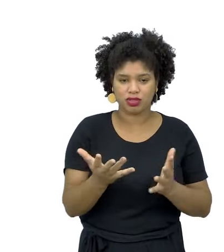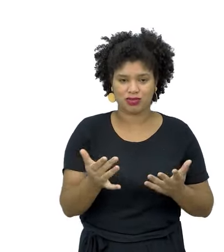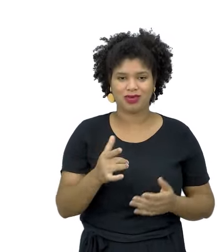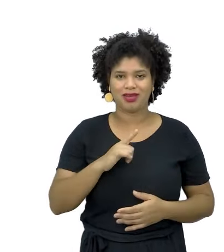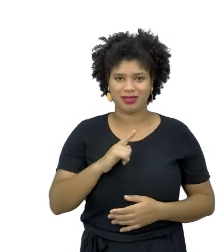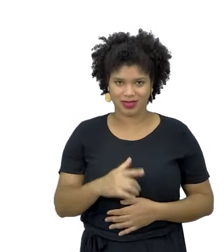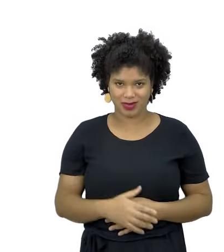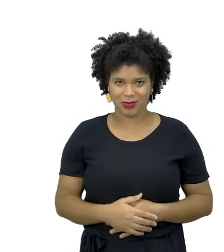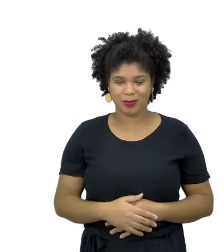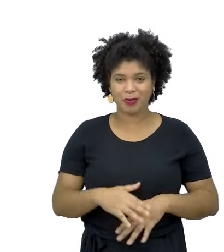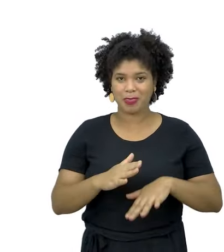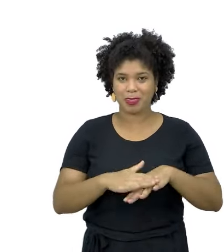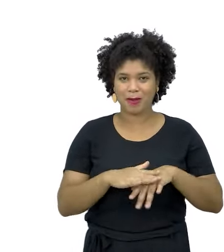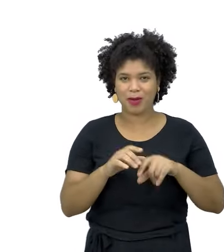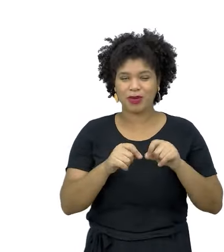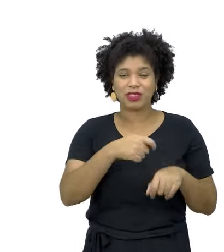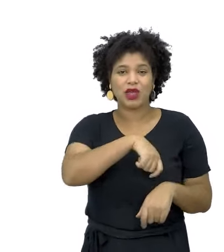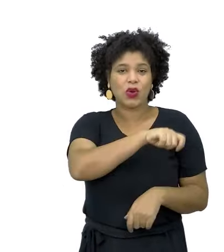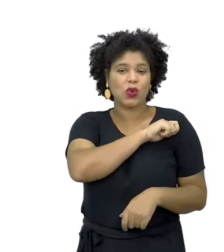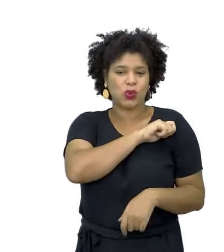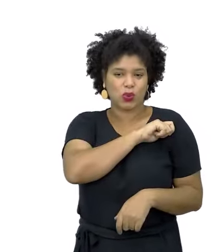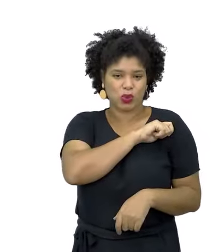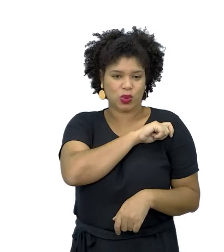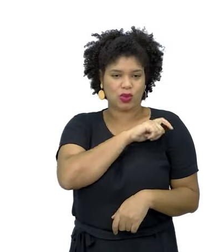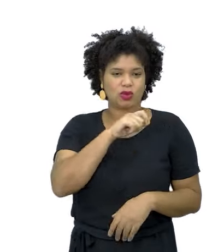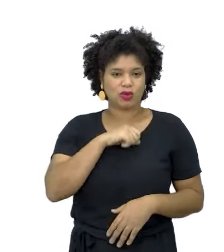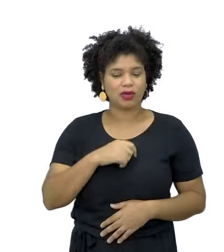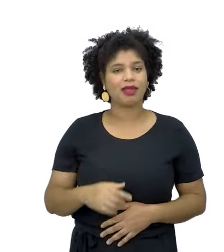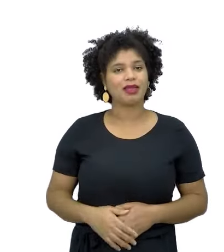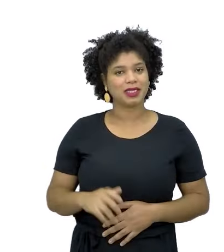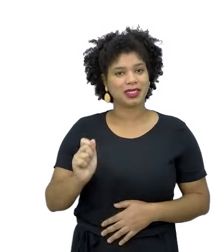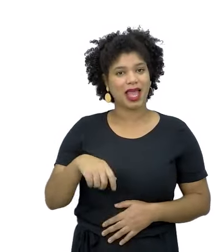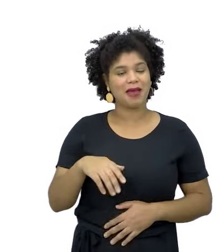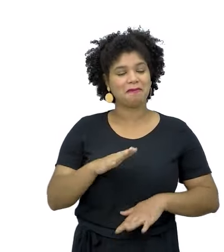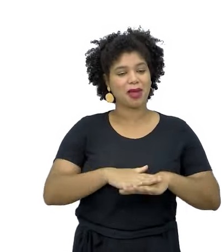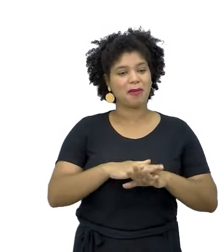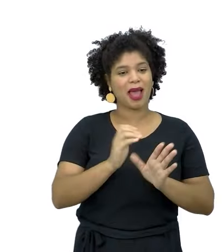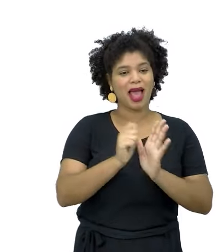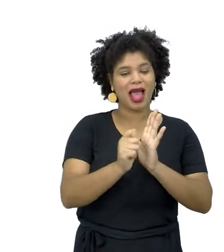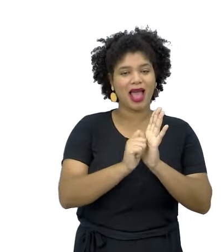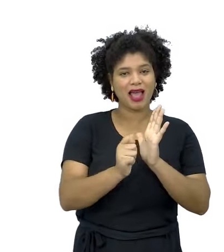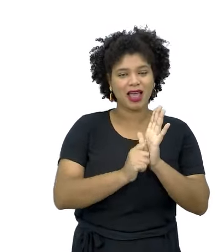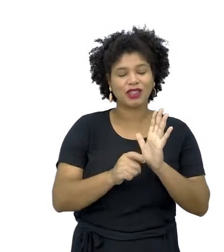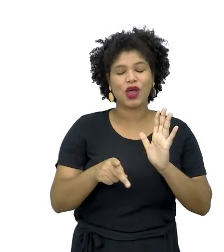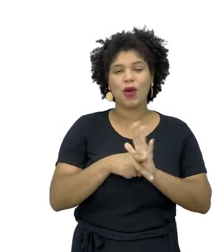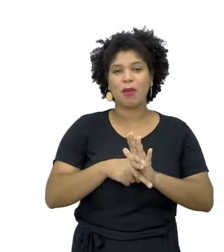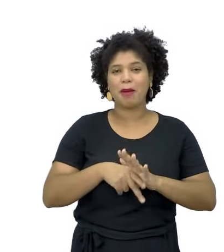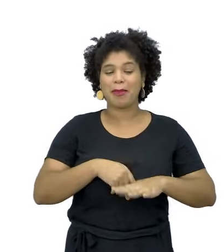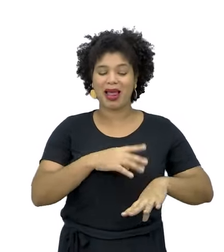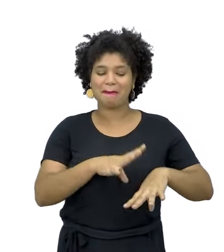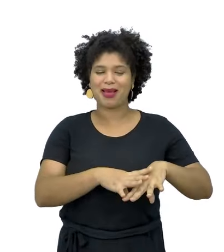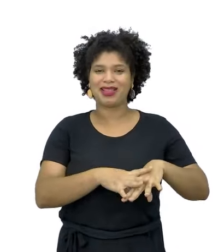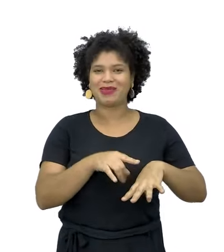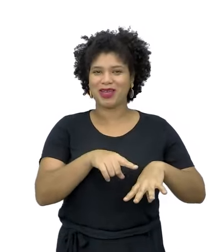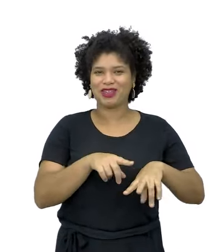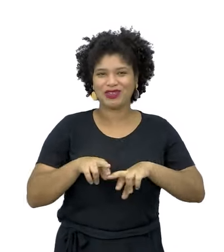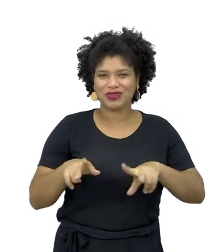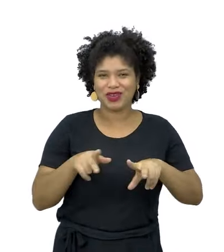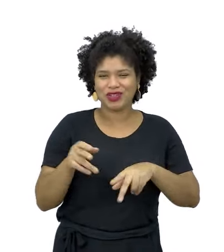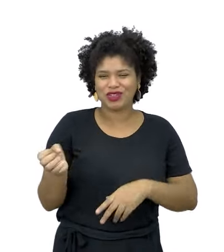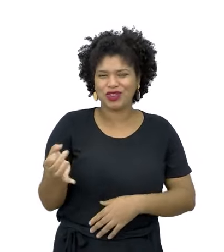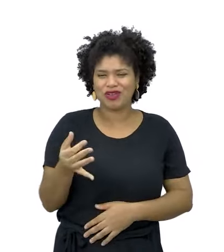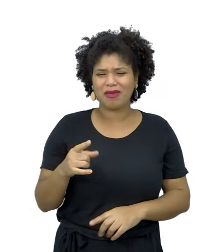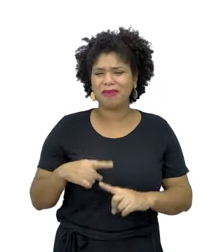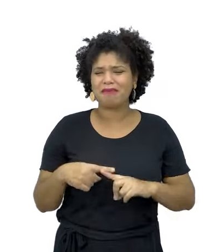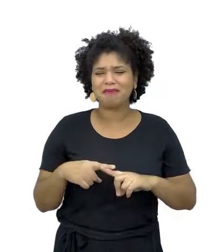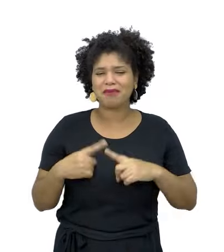colaborativo, fazendo com que os alunos sejam os coautores dessa matemática nova, né? Por que